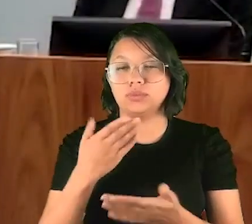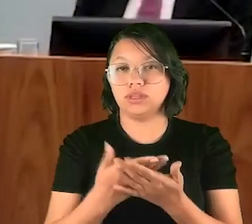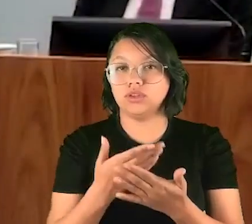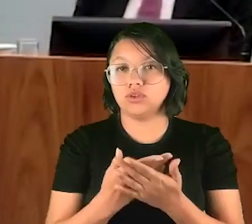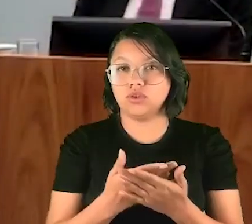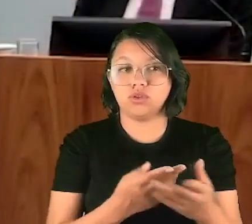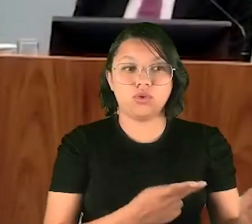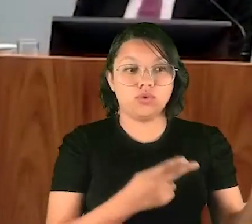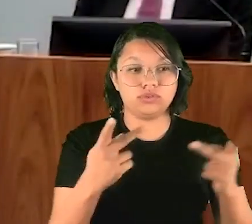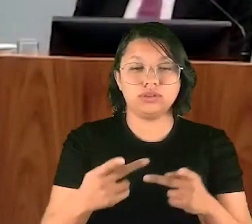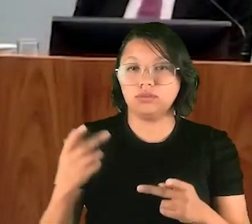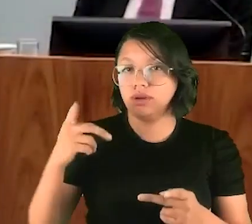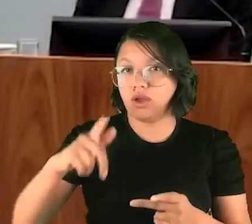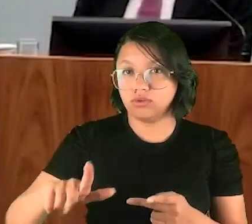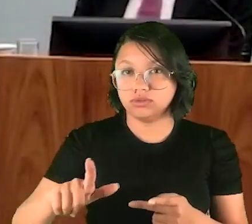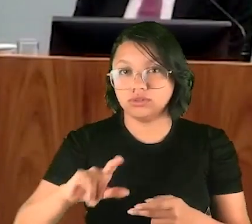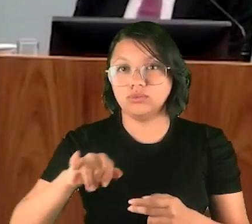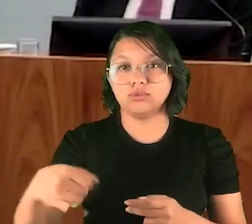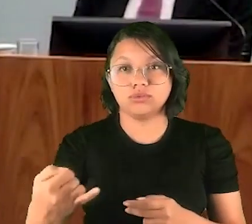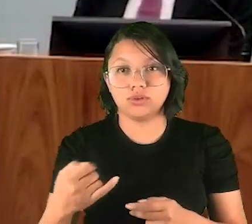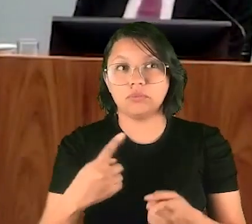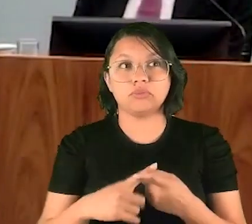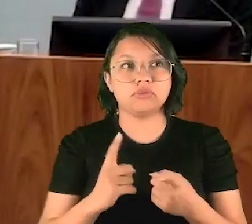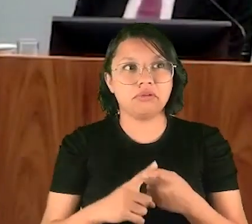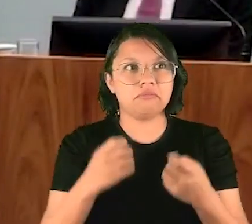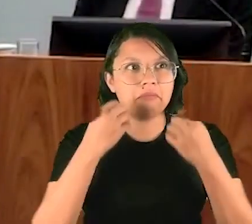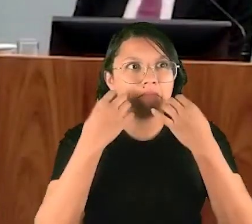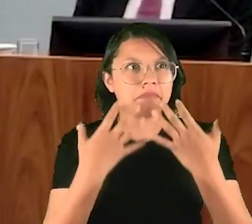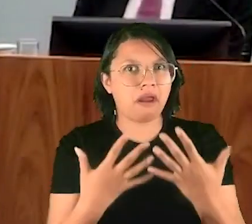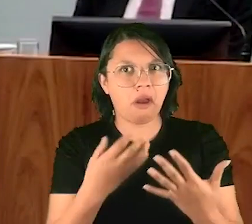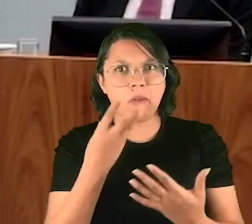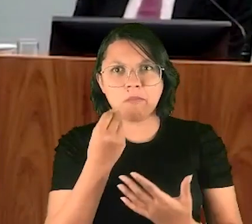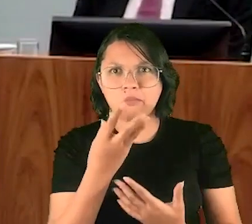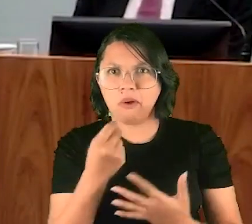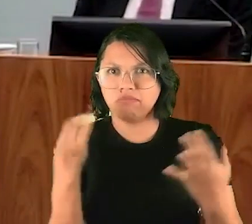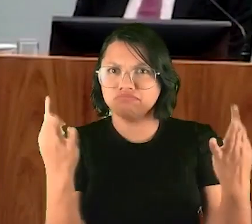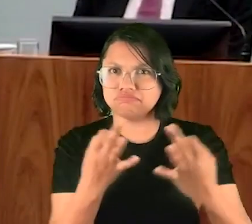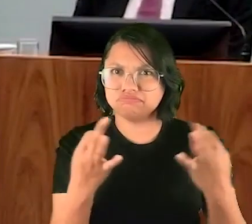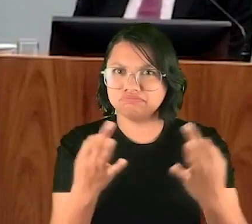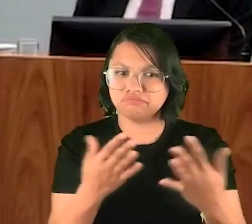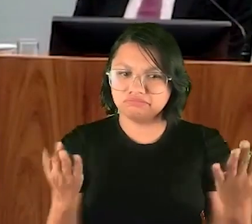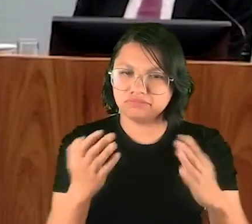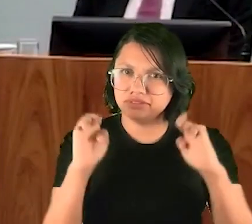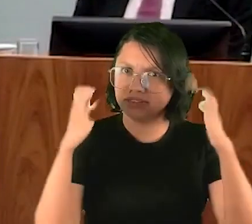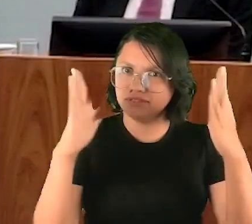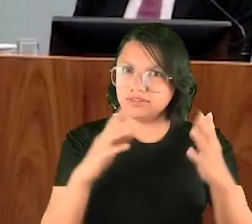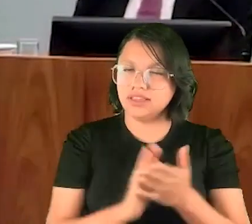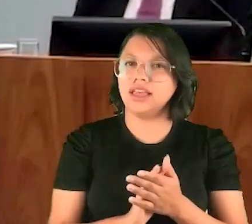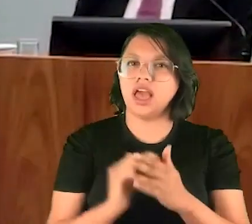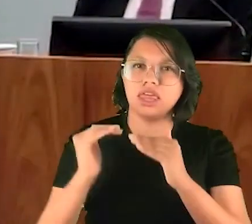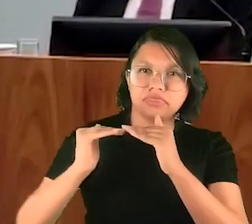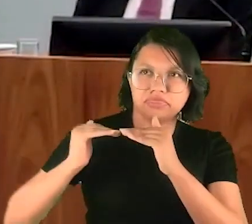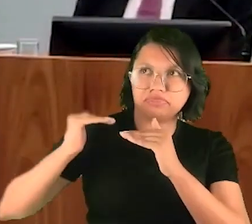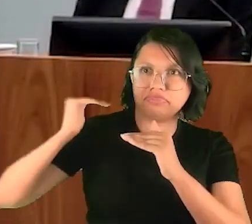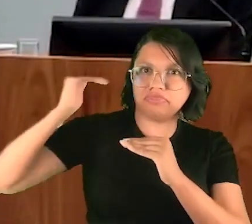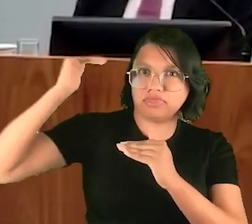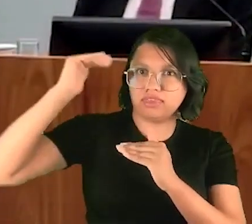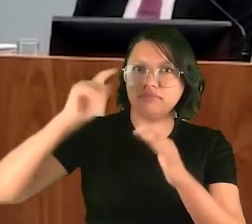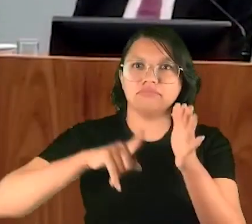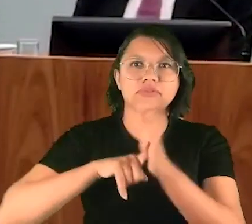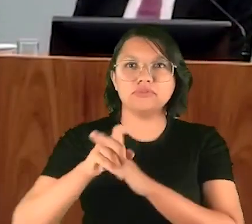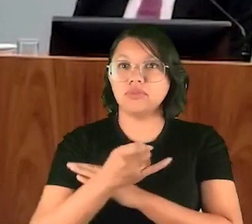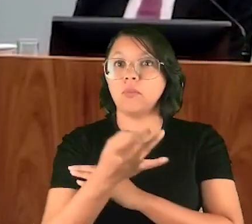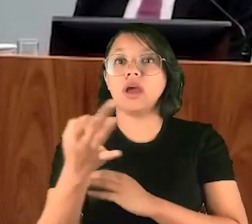já de antemão, em nome da escola, convidá-lo para outras oportunidades, estar conosco, porque foi memorável a participação do senhor nesse